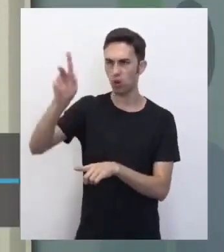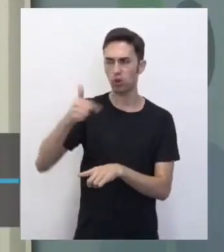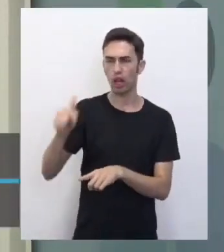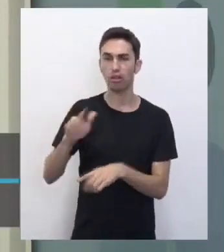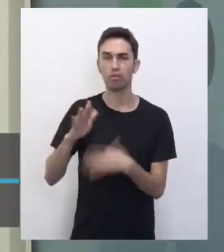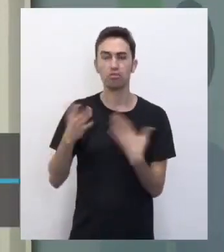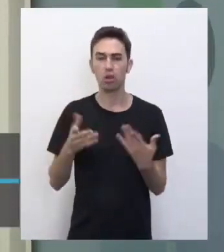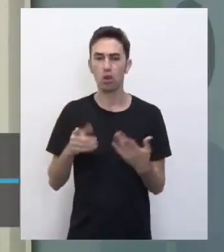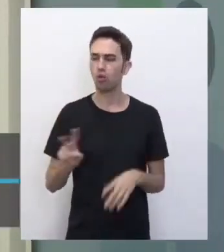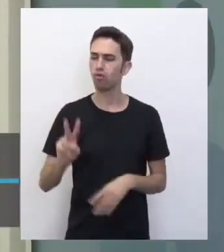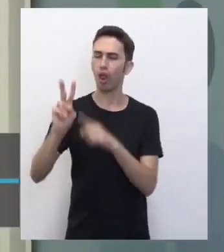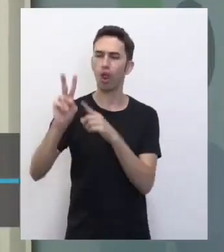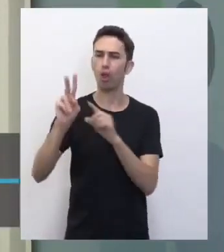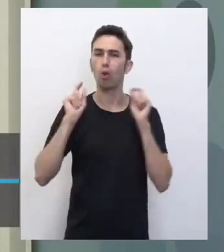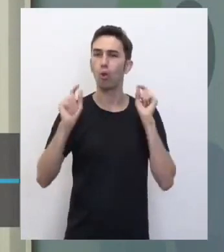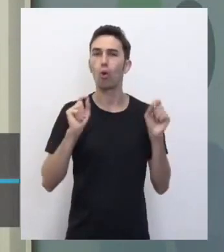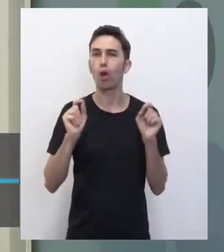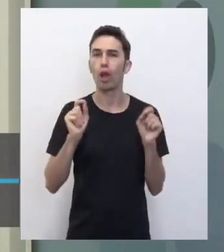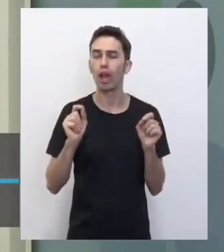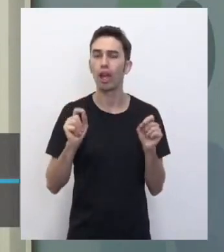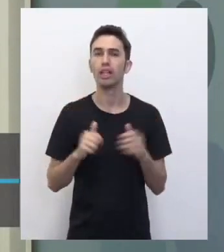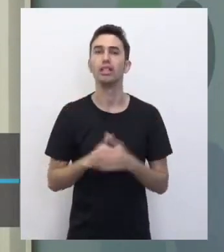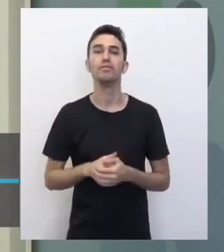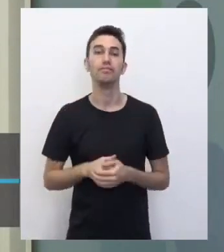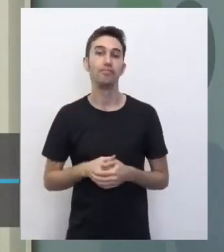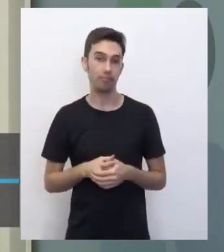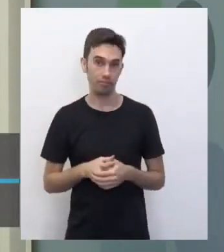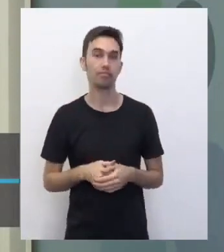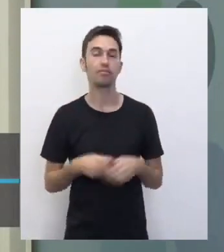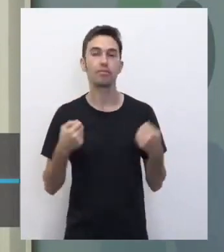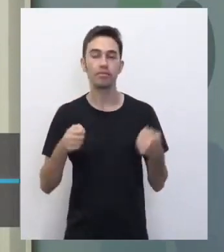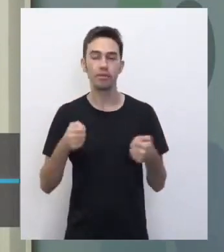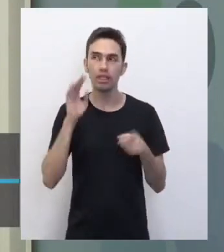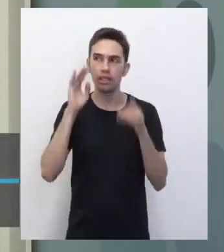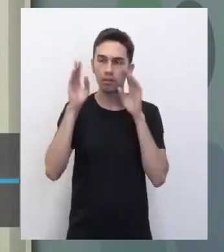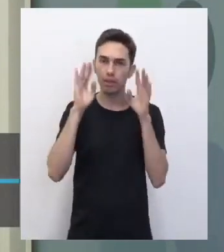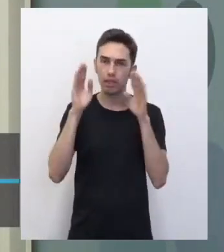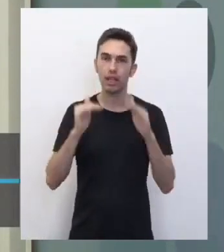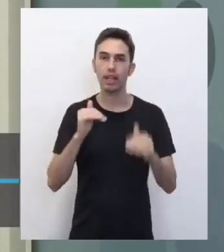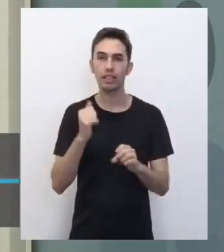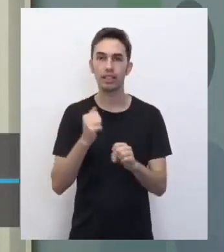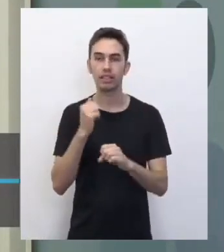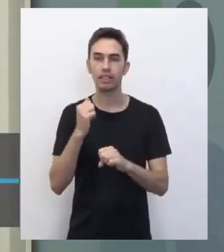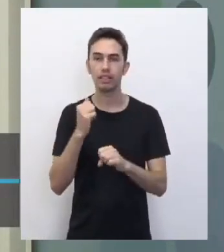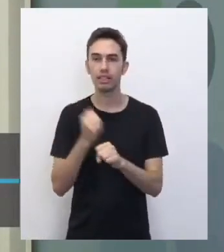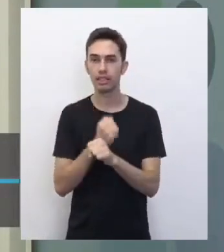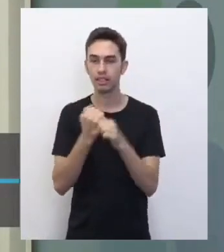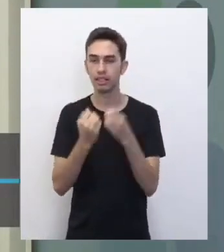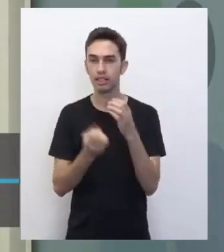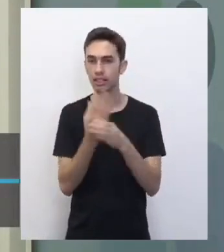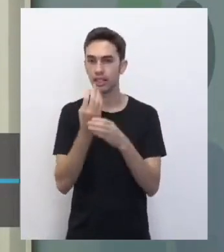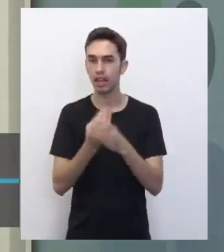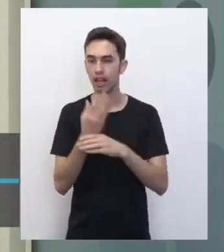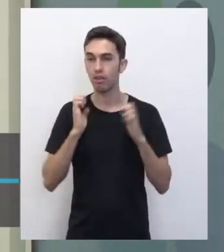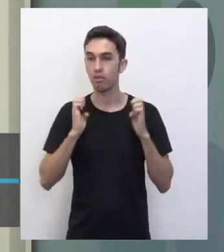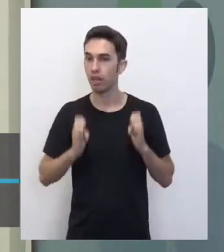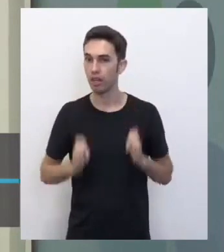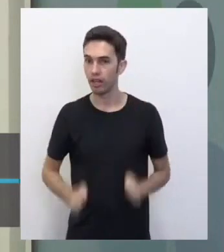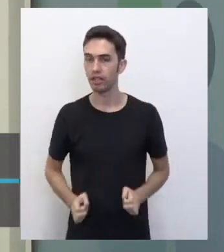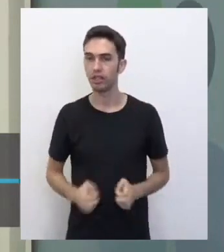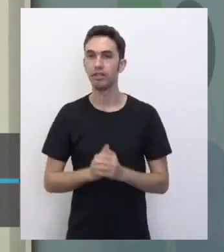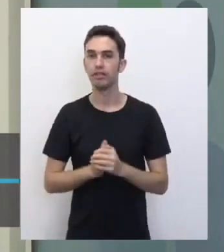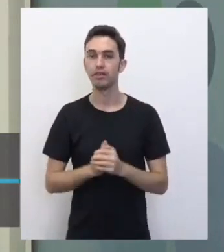é um valor? Isso é uma pergunta importante para a gente conseguir desenvolver uma ética. Falado disso, a gente vai para o nosso